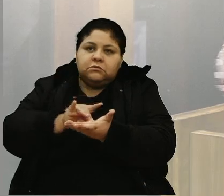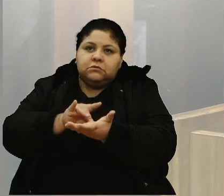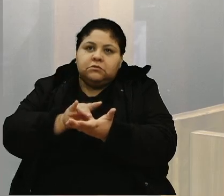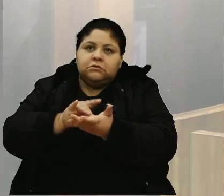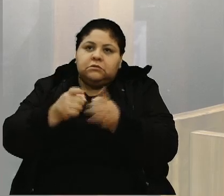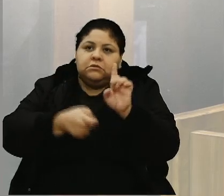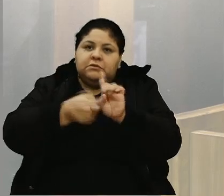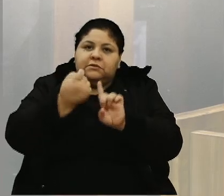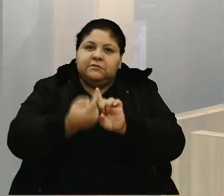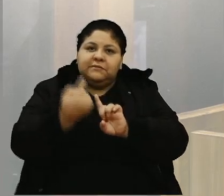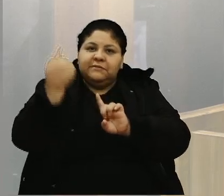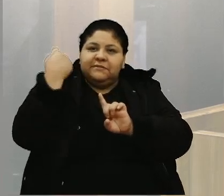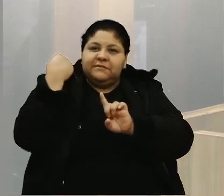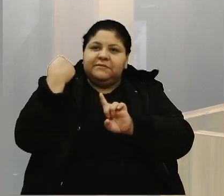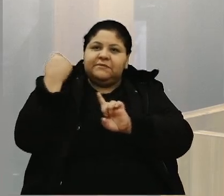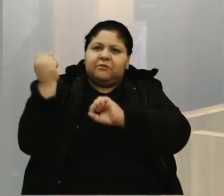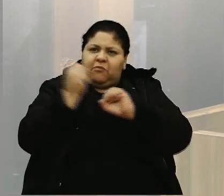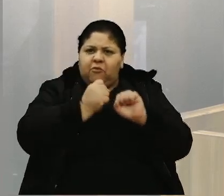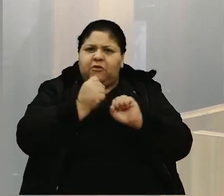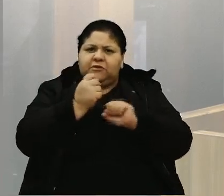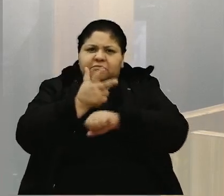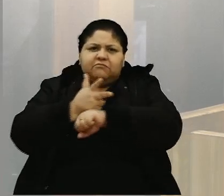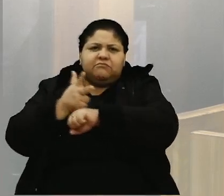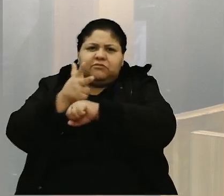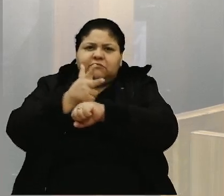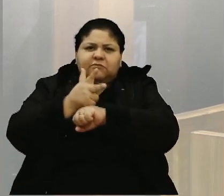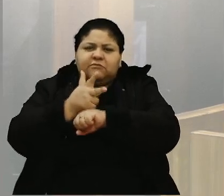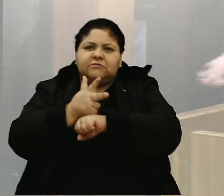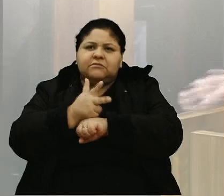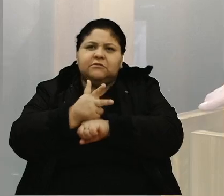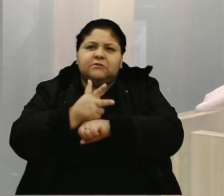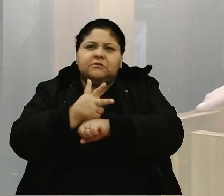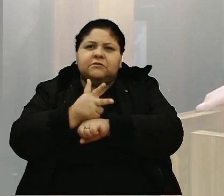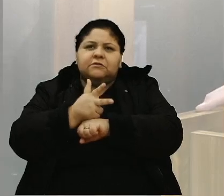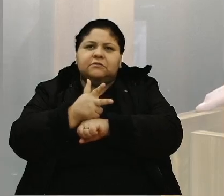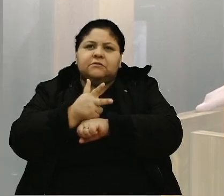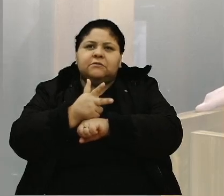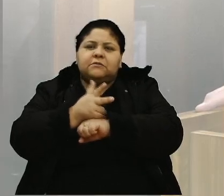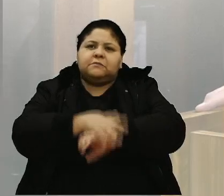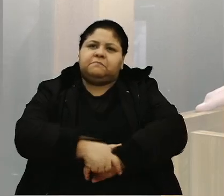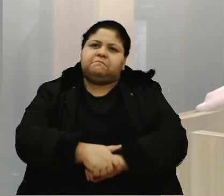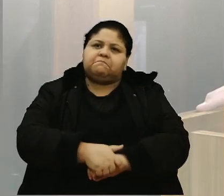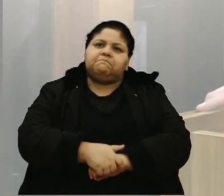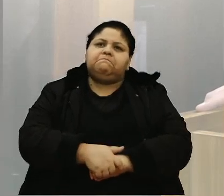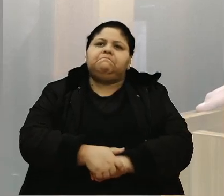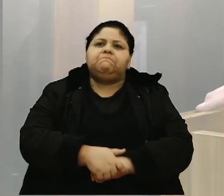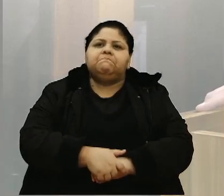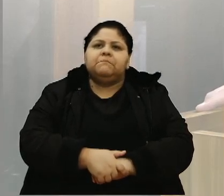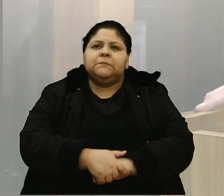atrás. Por favor, pode passar, Renato? Ó o vídeo. Pode começar o vídeo.